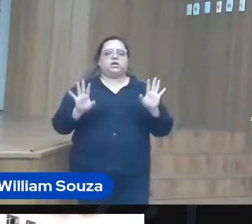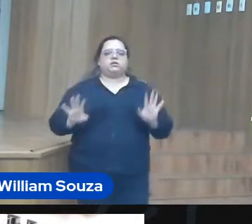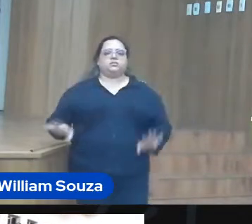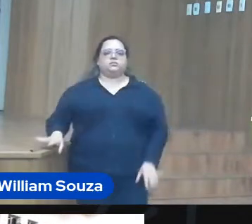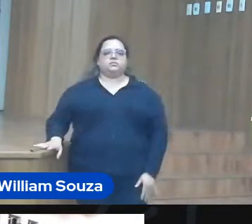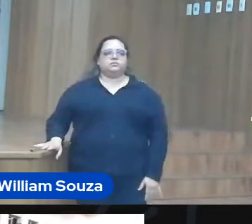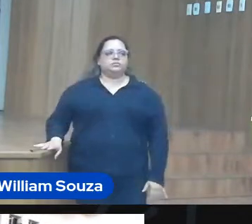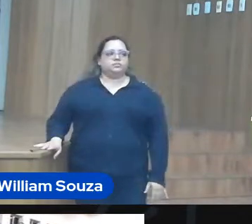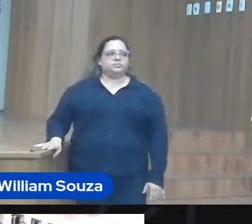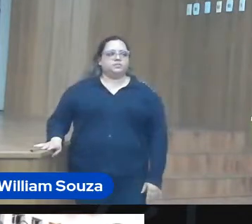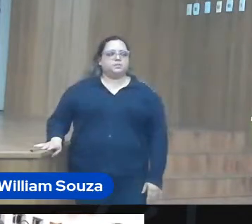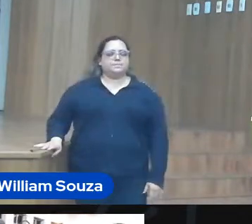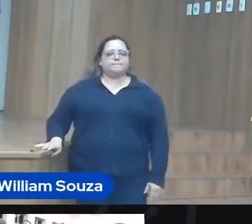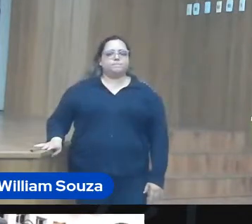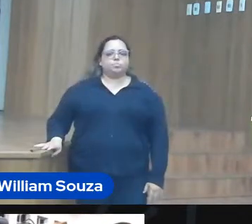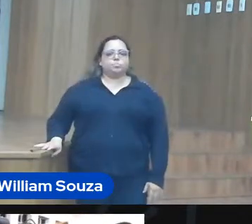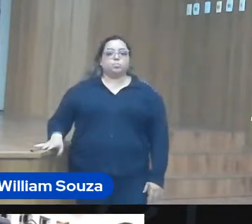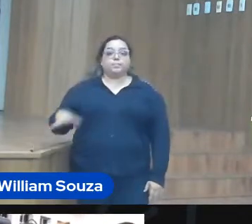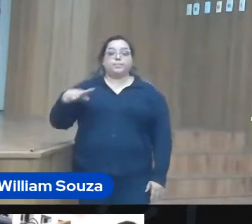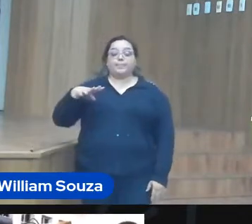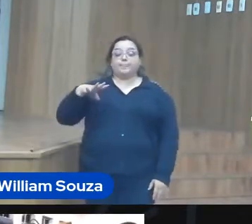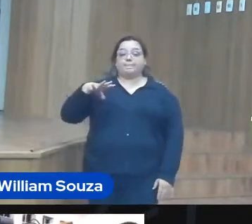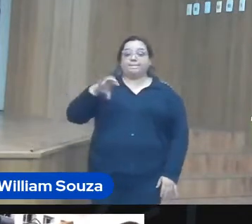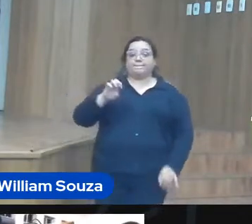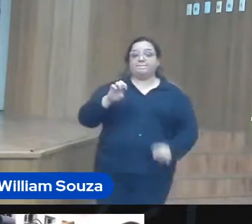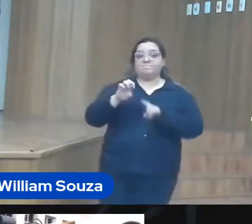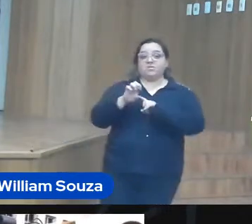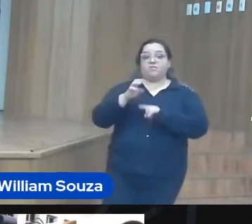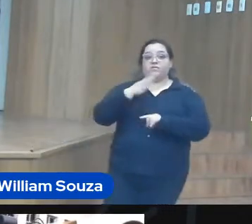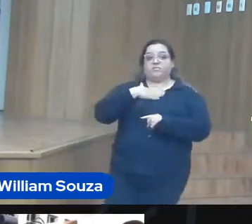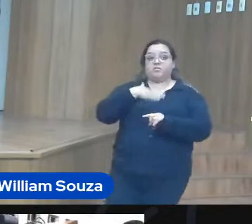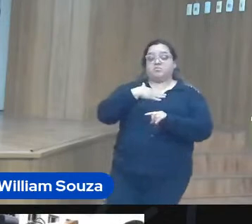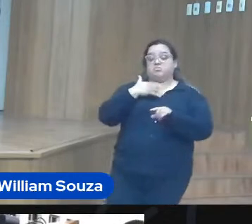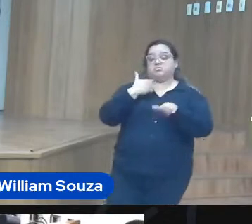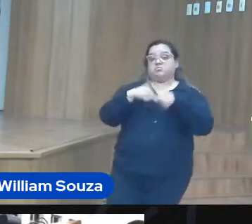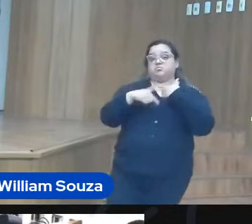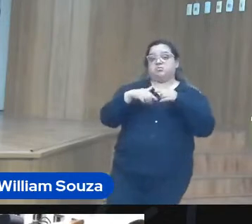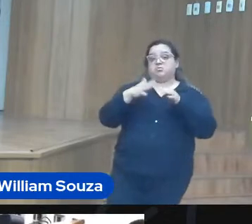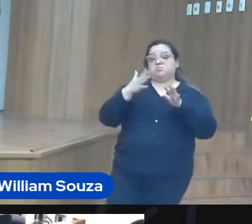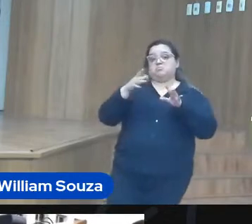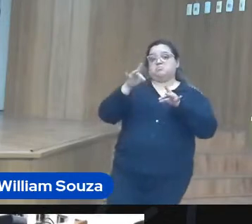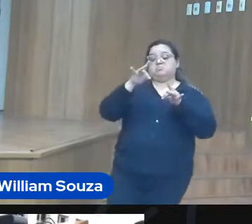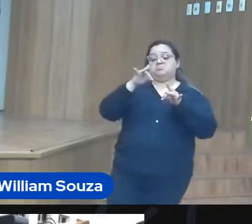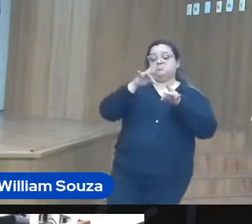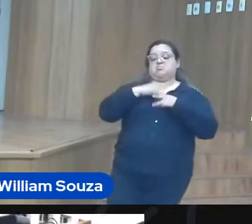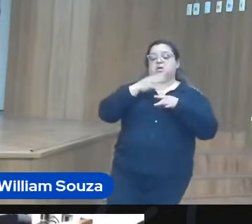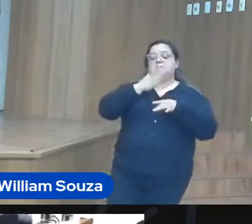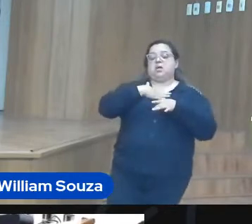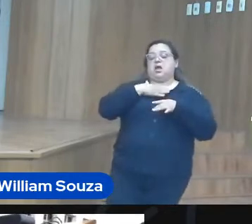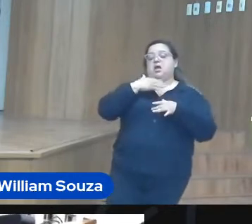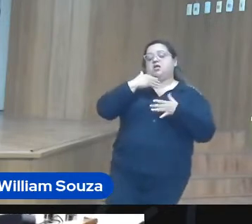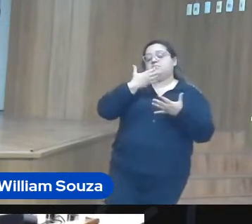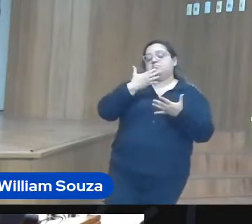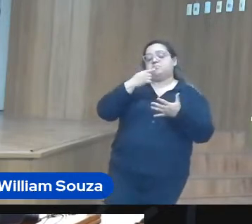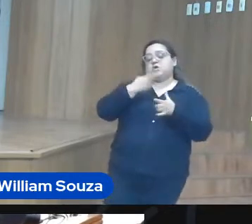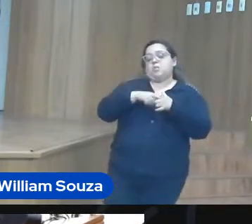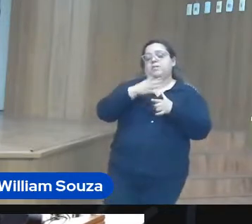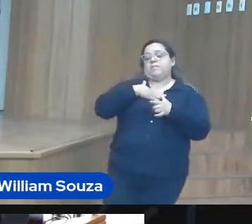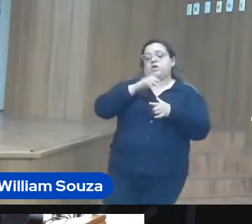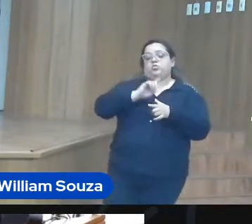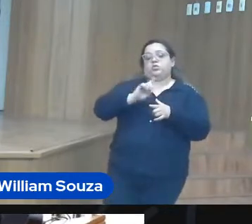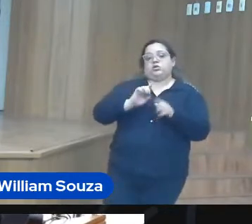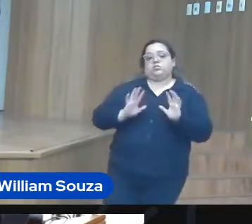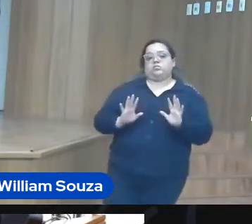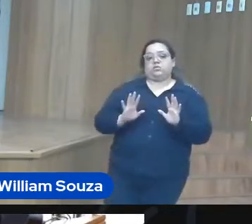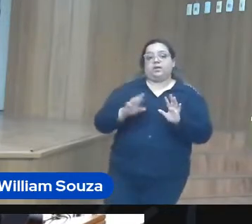A ética do que vão fazer com o meu trabalho não me pertence, né? Então, esse é o ponto que a gente tem